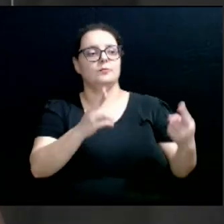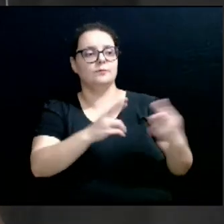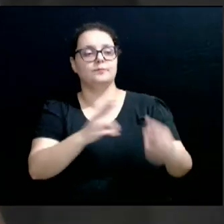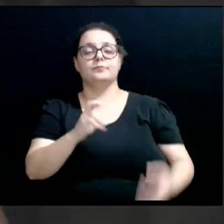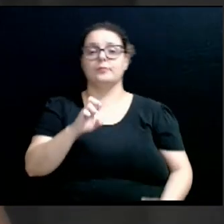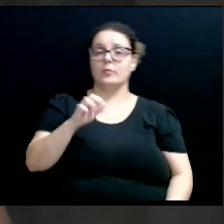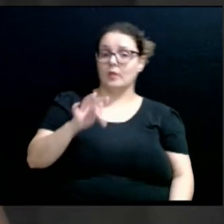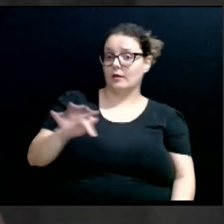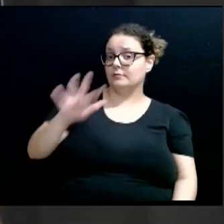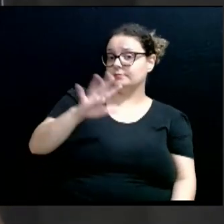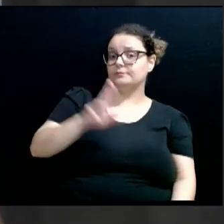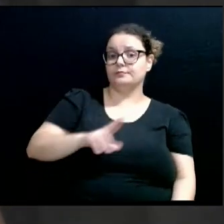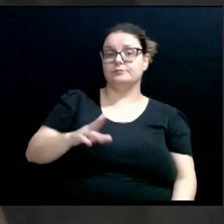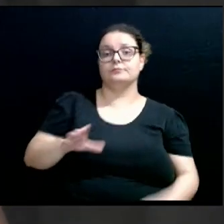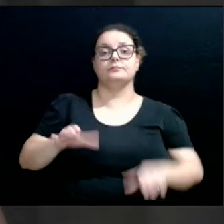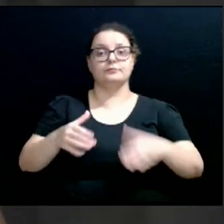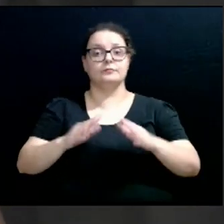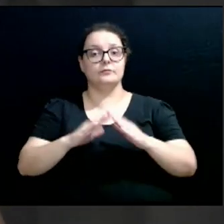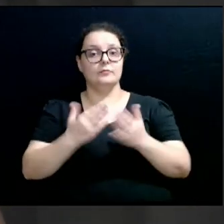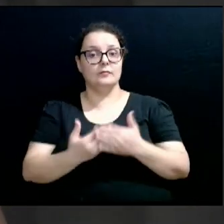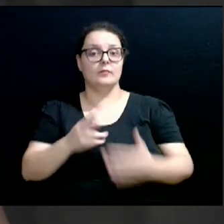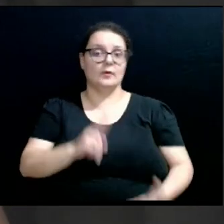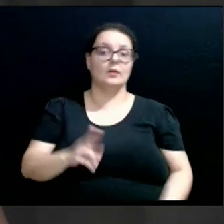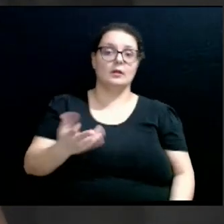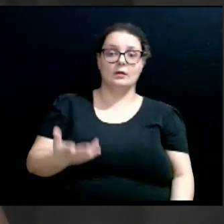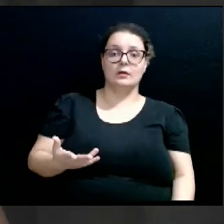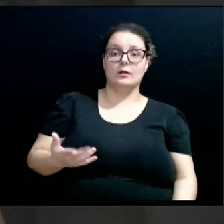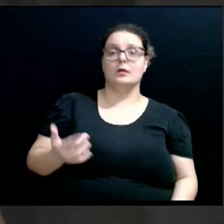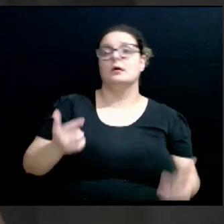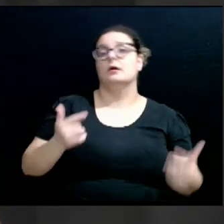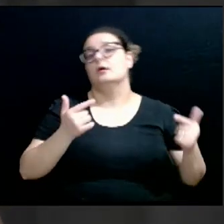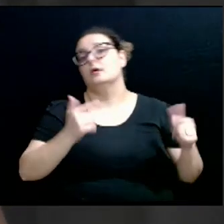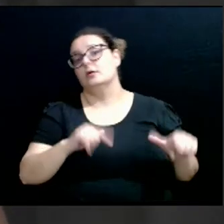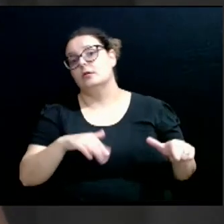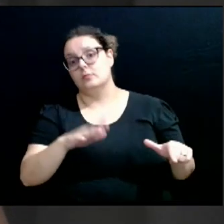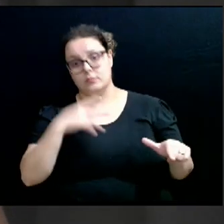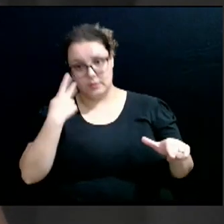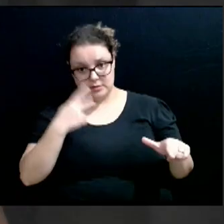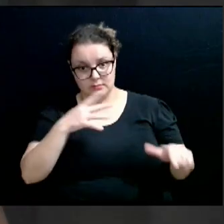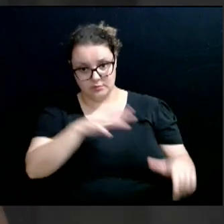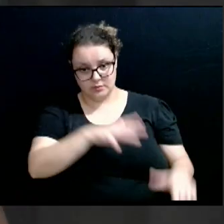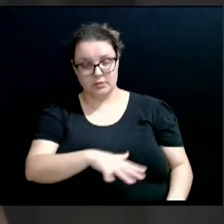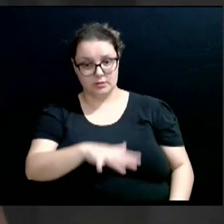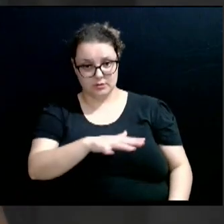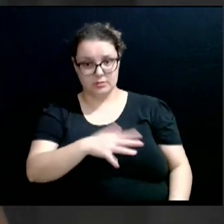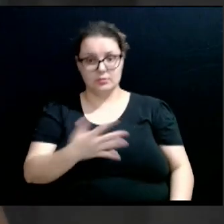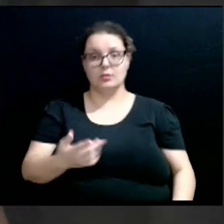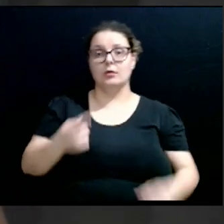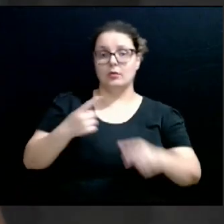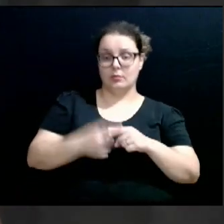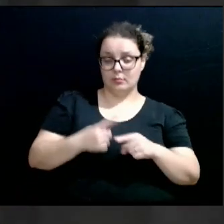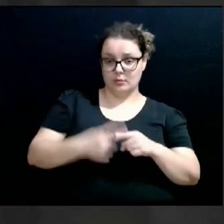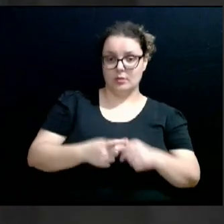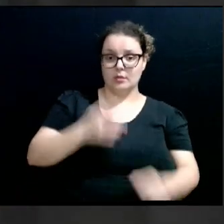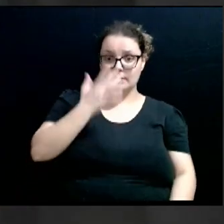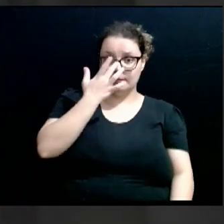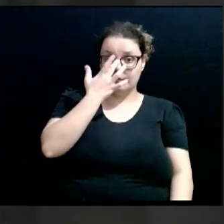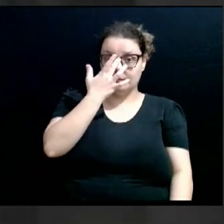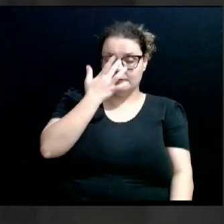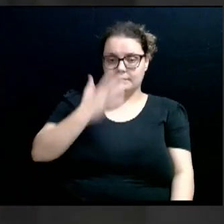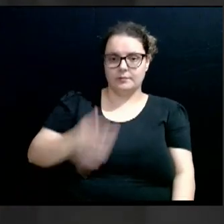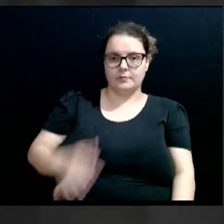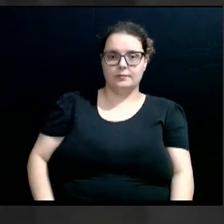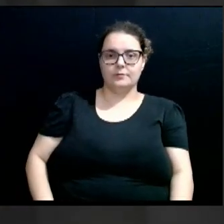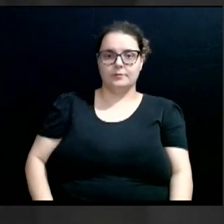com a universidade, então é um lugar, vou dizer assim, mais político, né? Porque a gente tenta